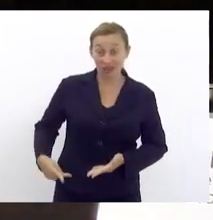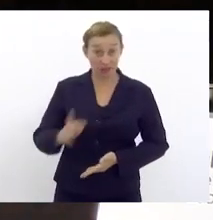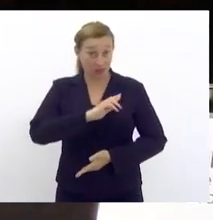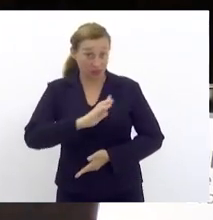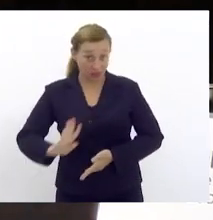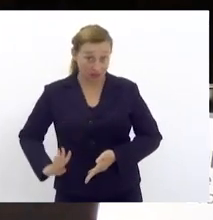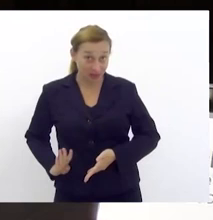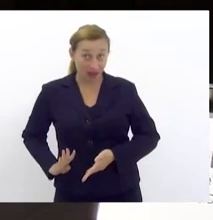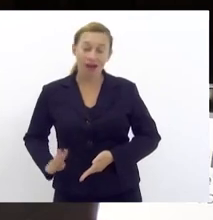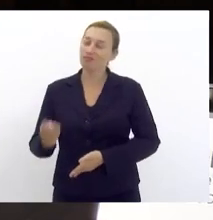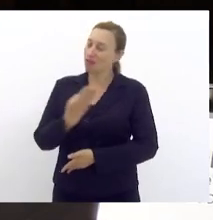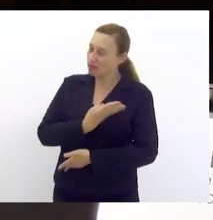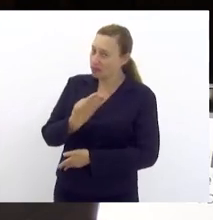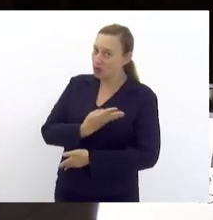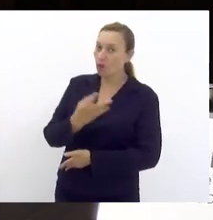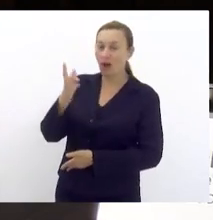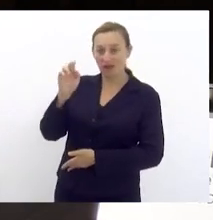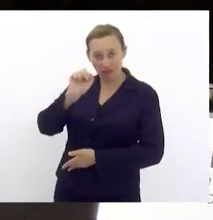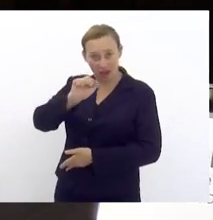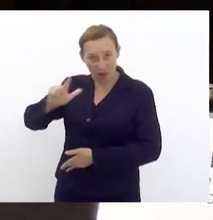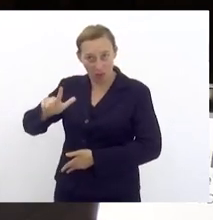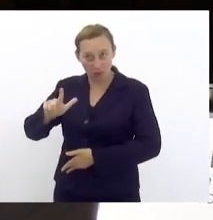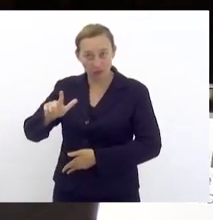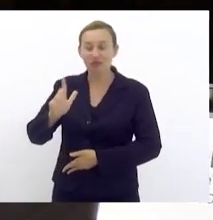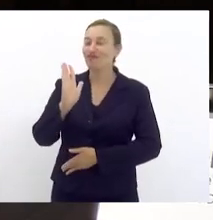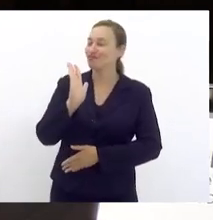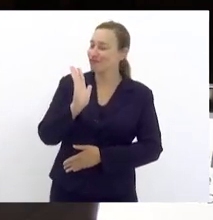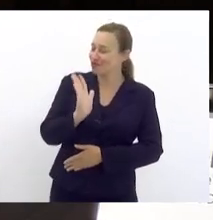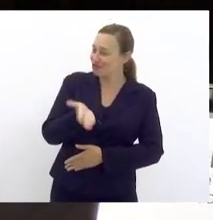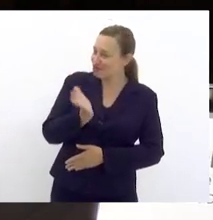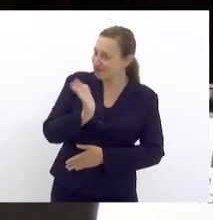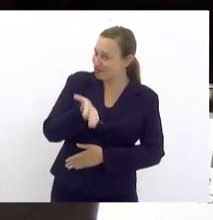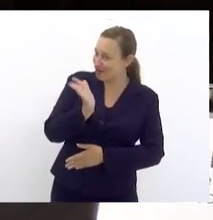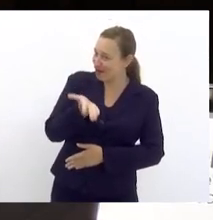amigo Rafael Thompson, já